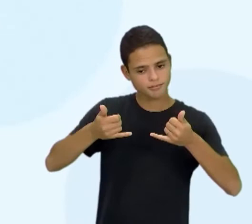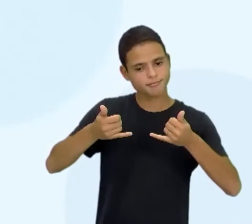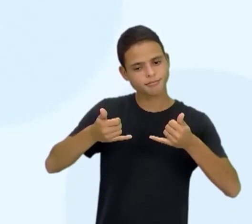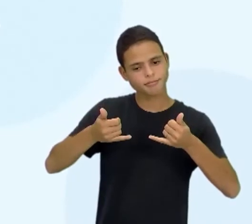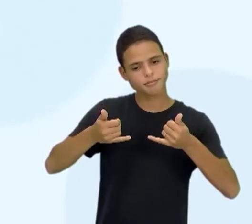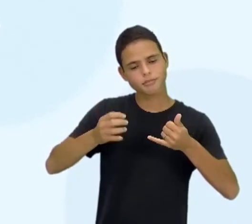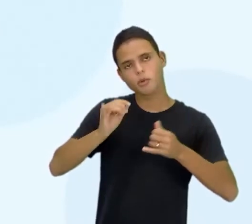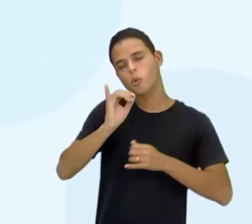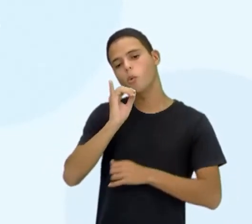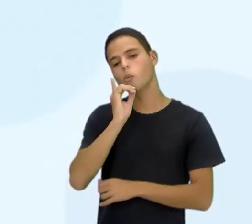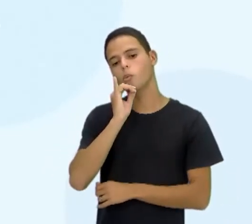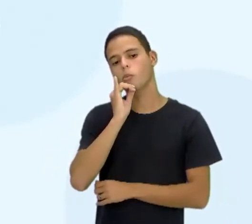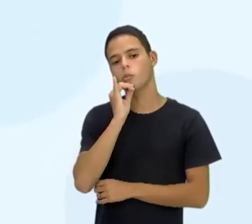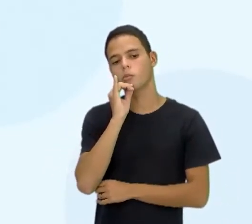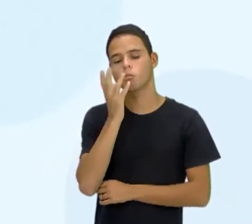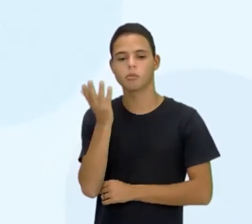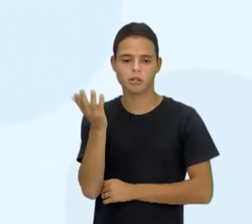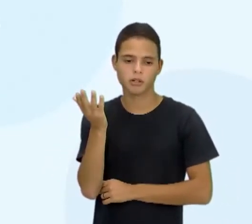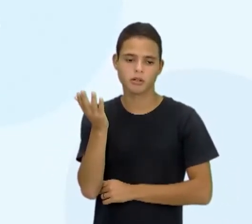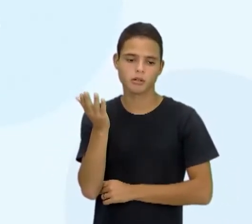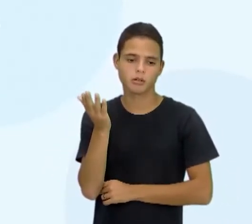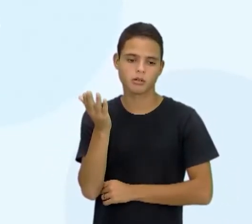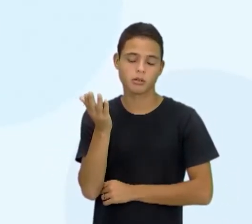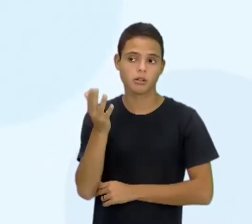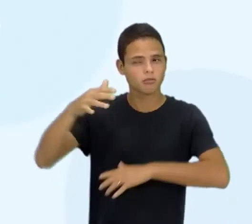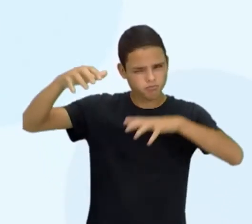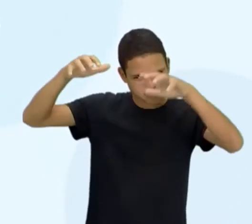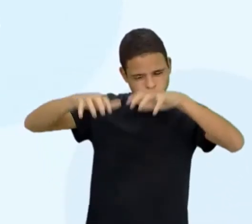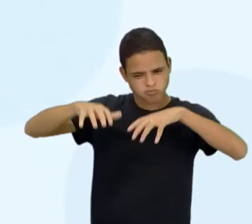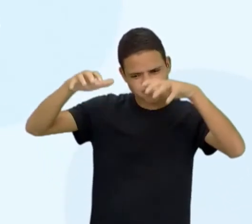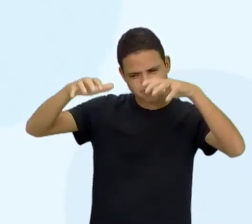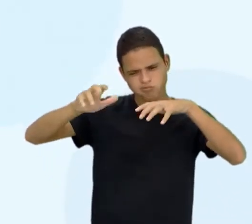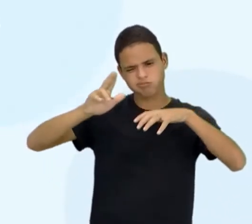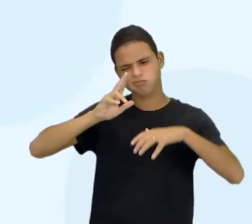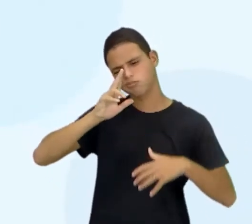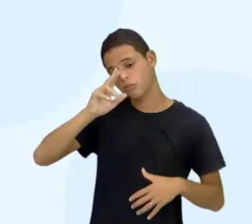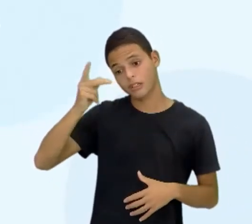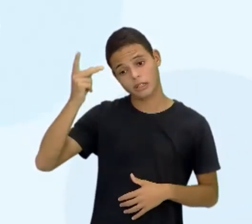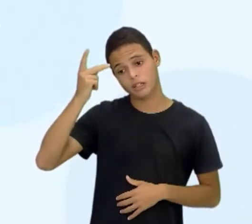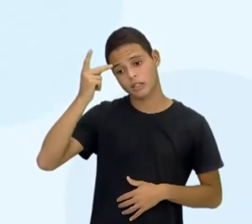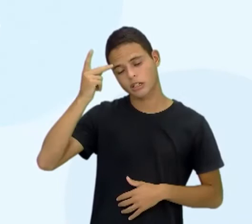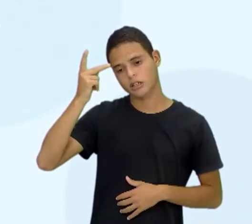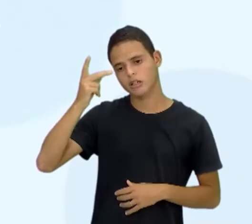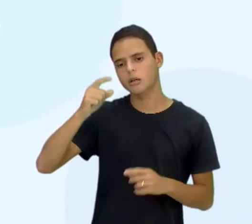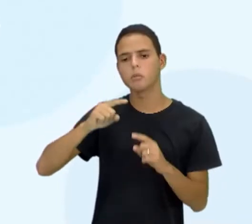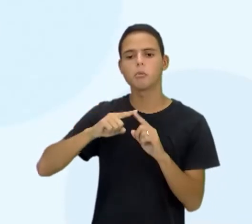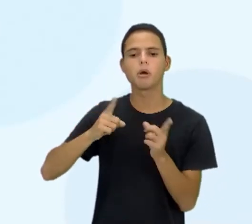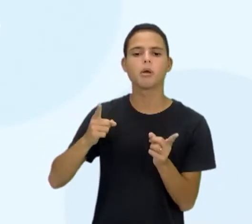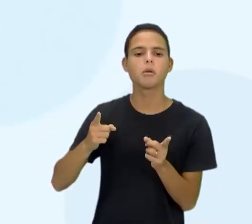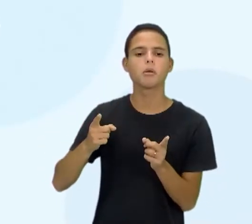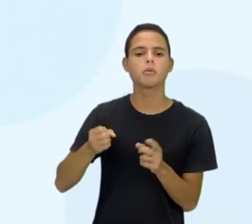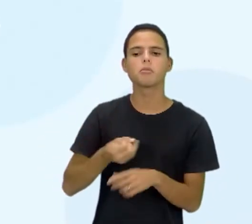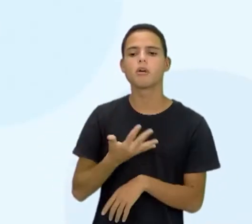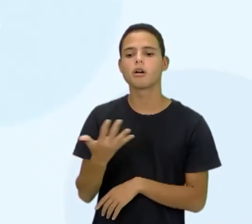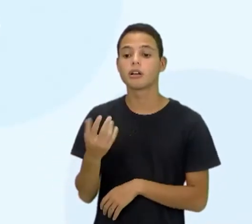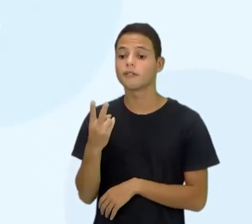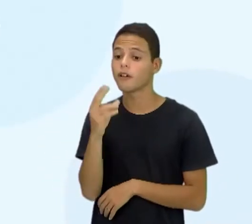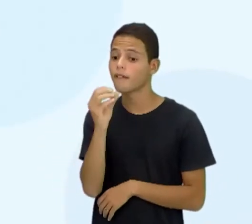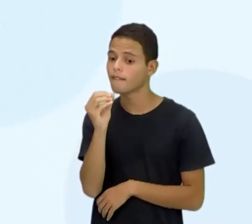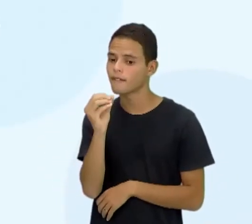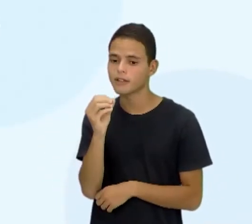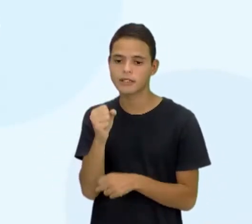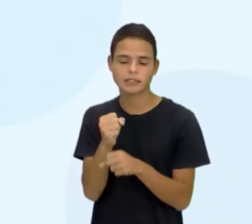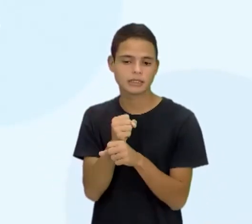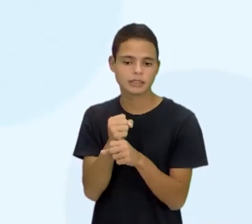informações. Por exemplo, já está falando ali de chuvas extremas, sabemos que é em São Paulo, mas quando? Nas últimas